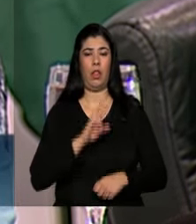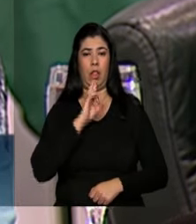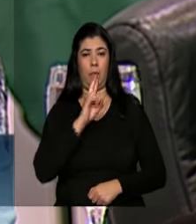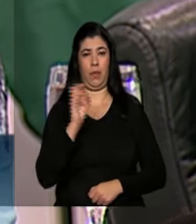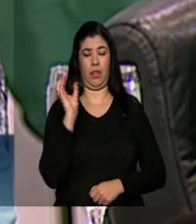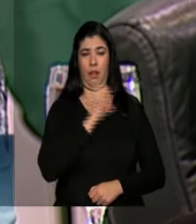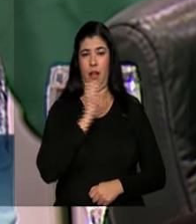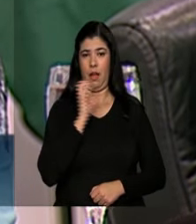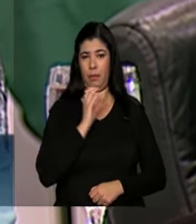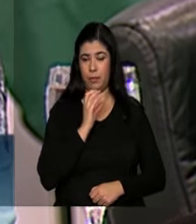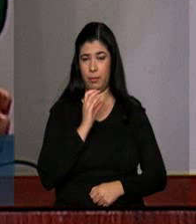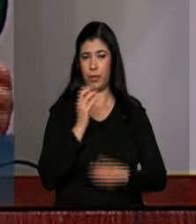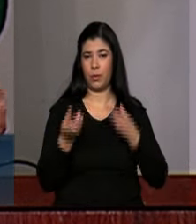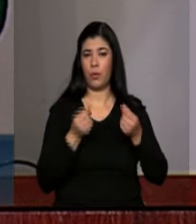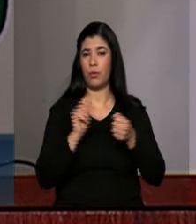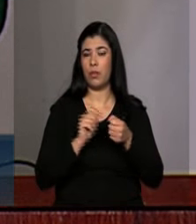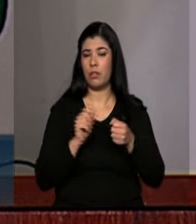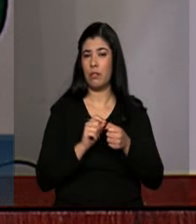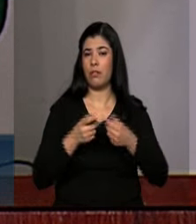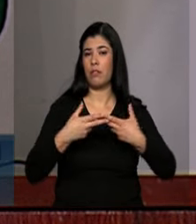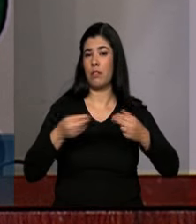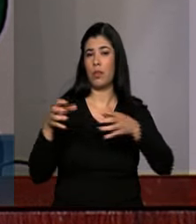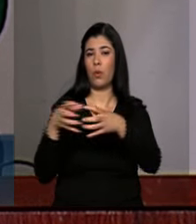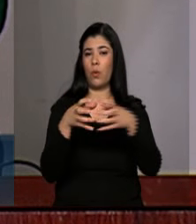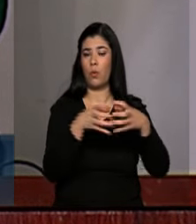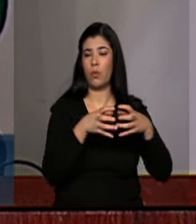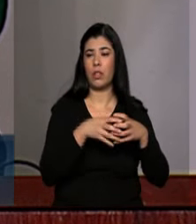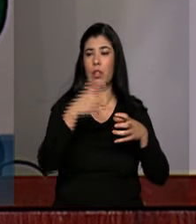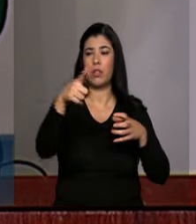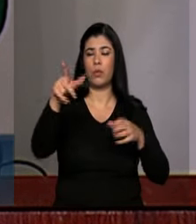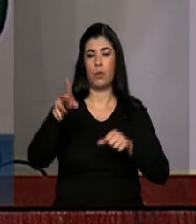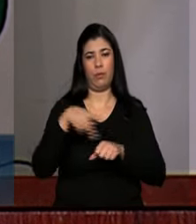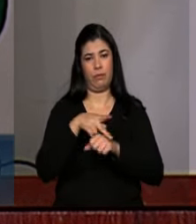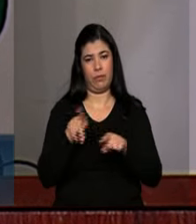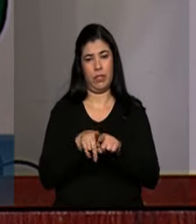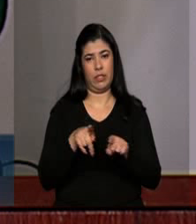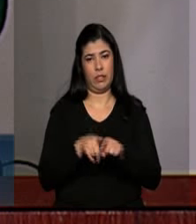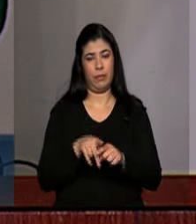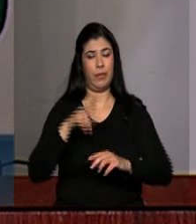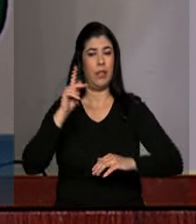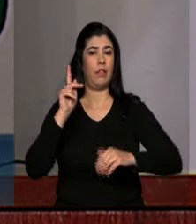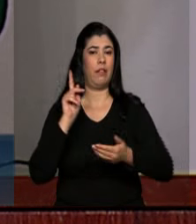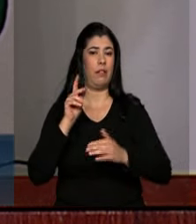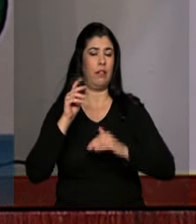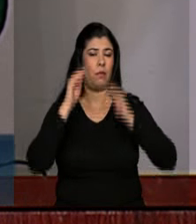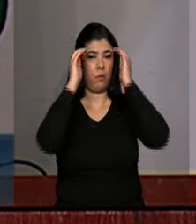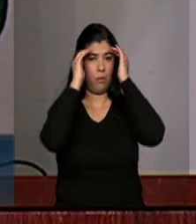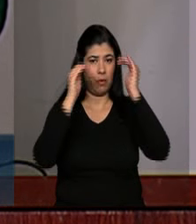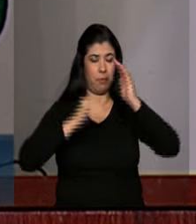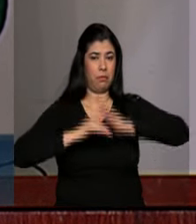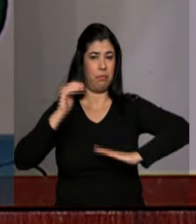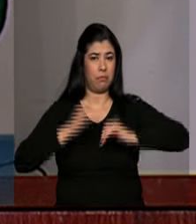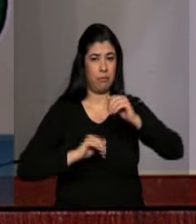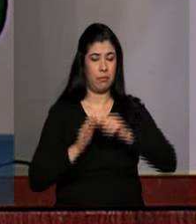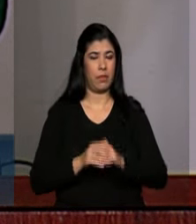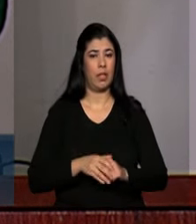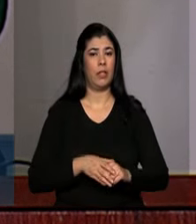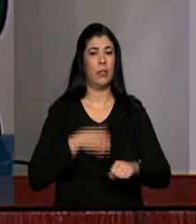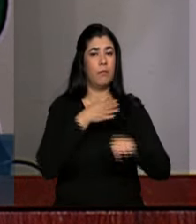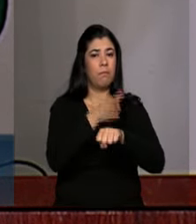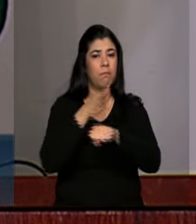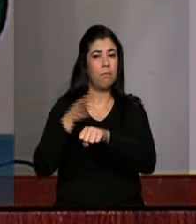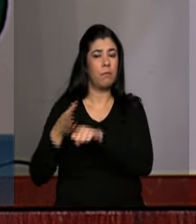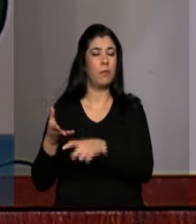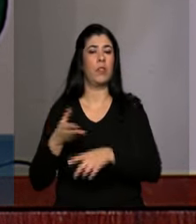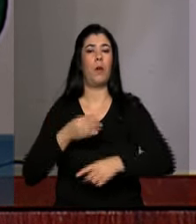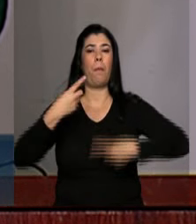assistência rápida e eficiente às nossas comunidades no exterior e a realização de atividades de interlocução política e de